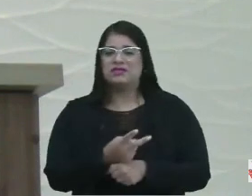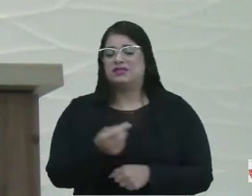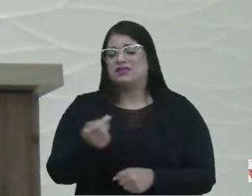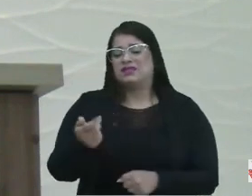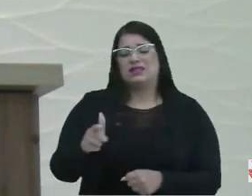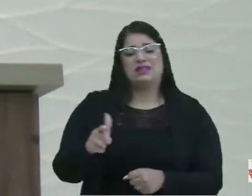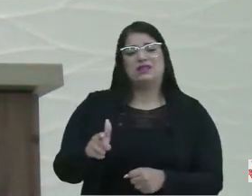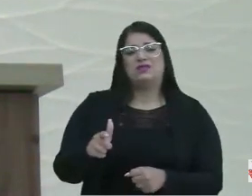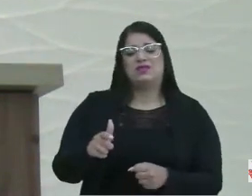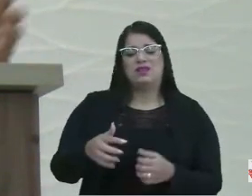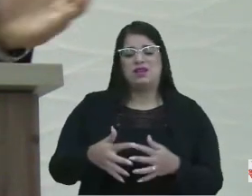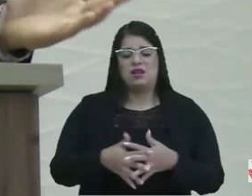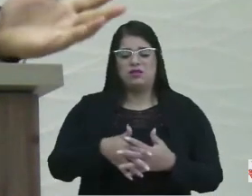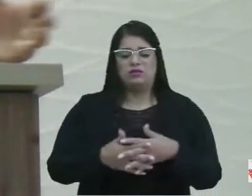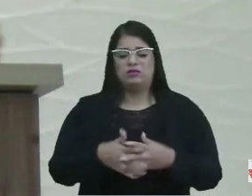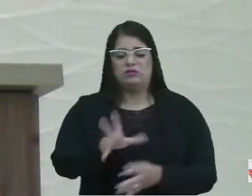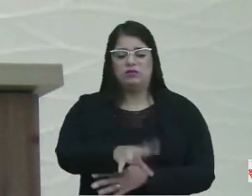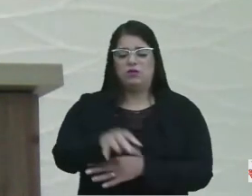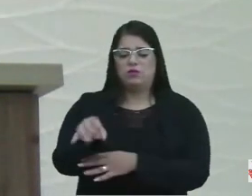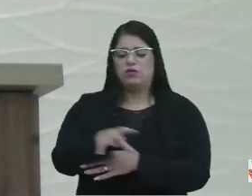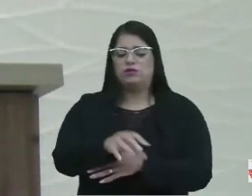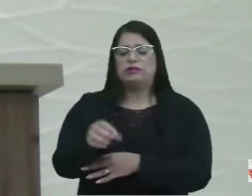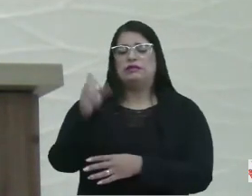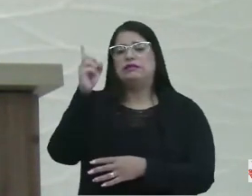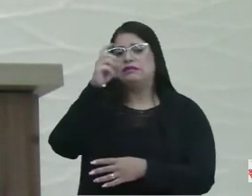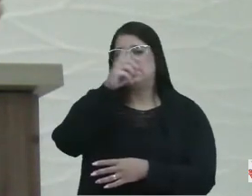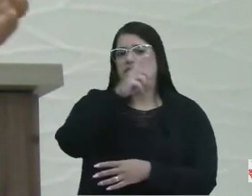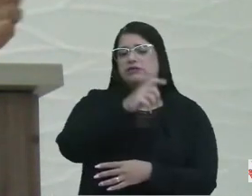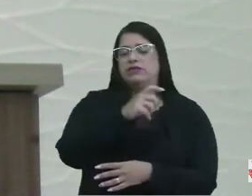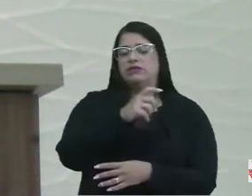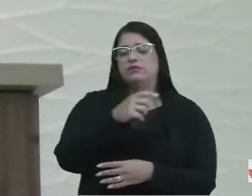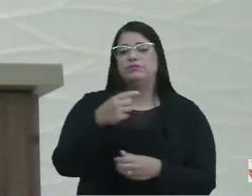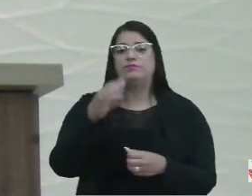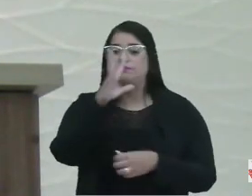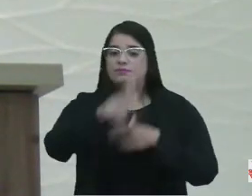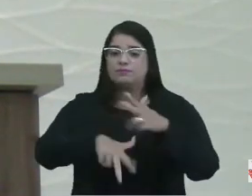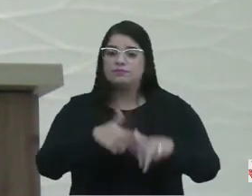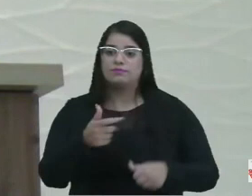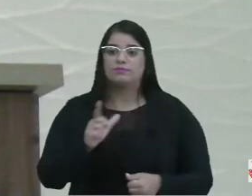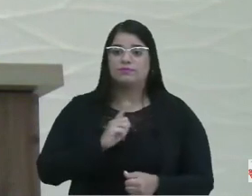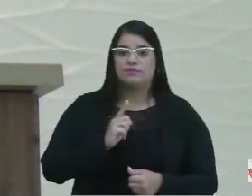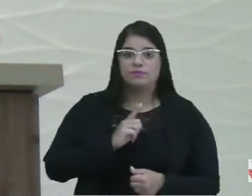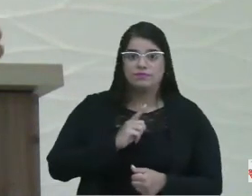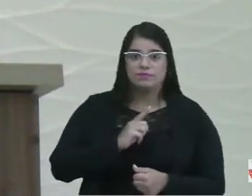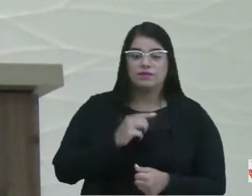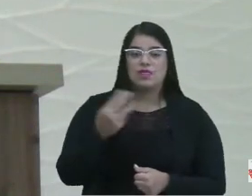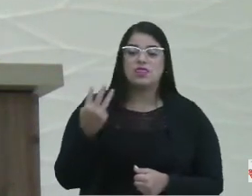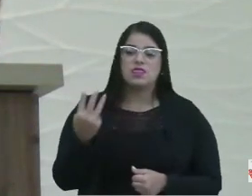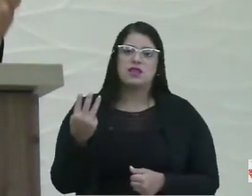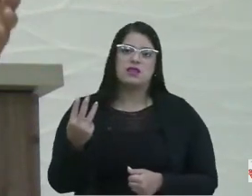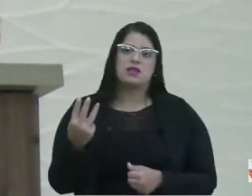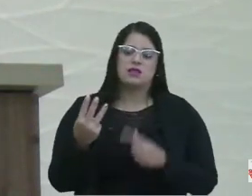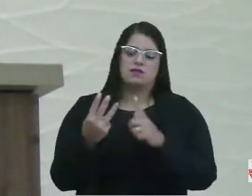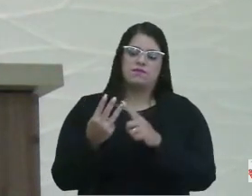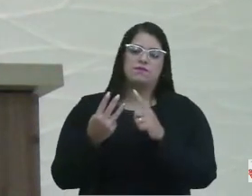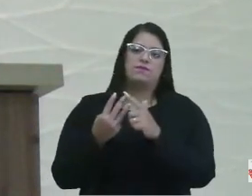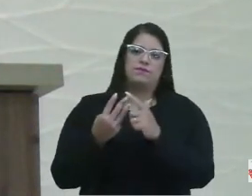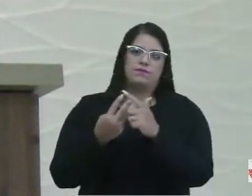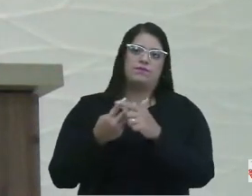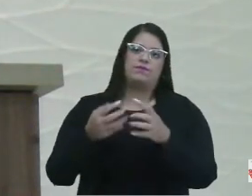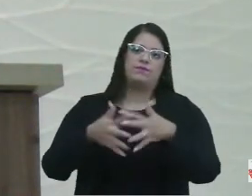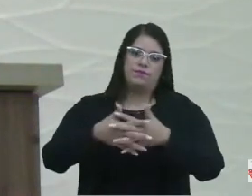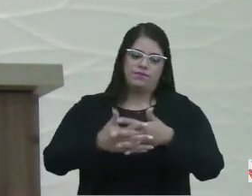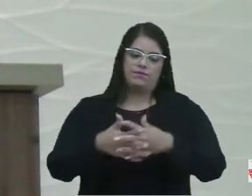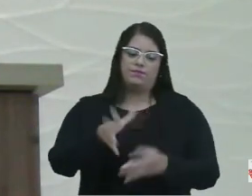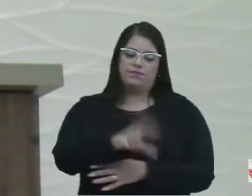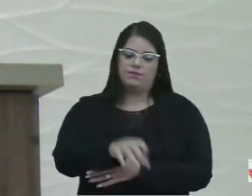localidade, e vê a dificuldade. E o município hoje tem 3 máquinas para passar nas estradas, e aquela